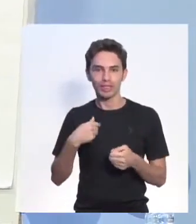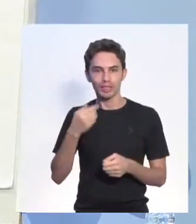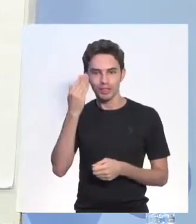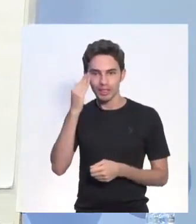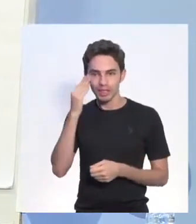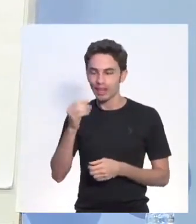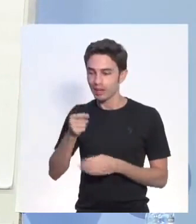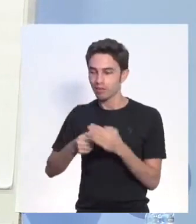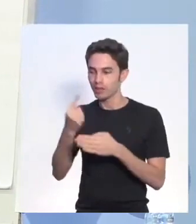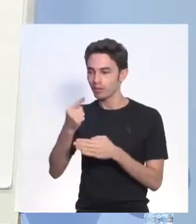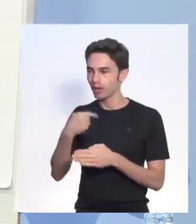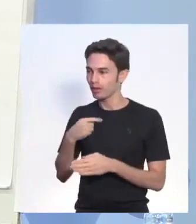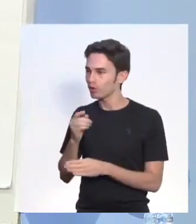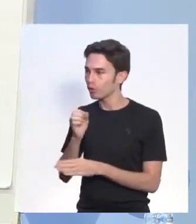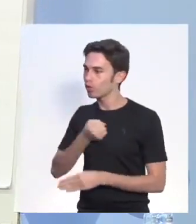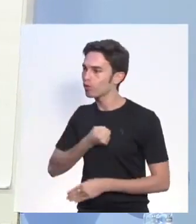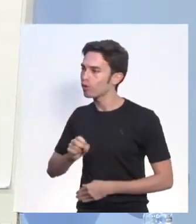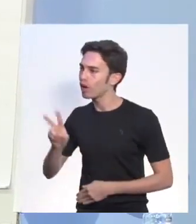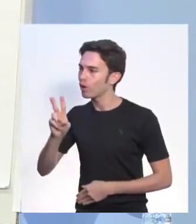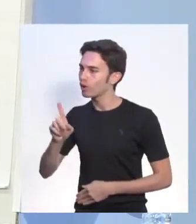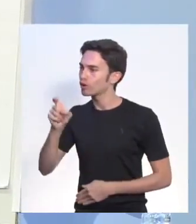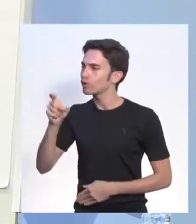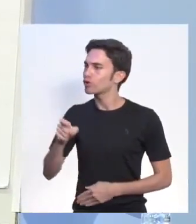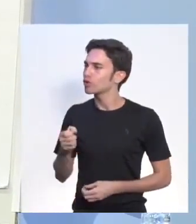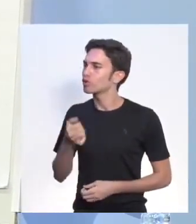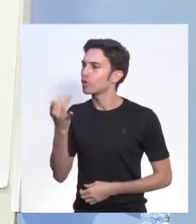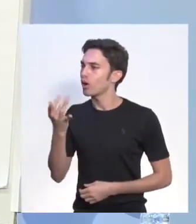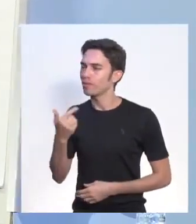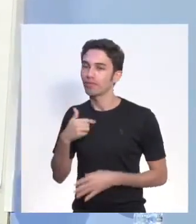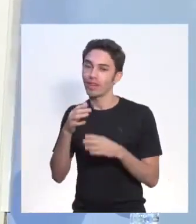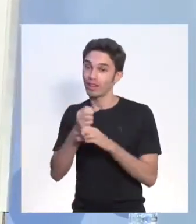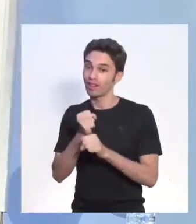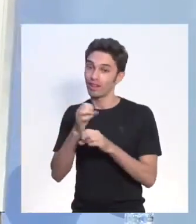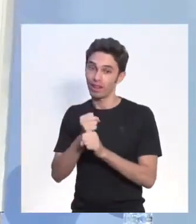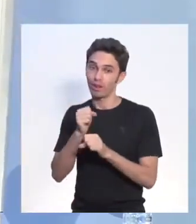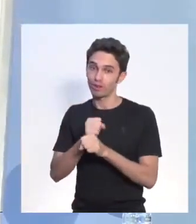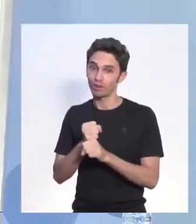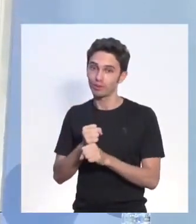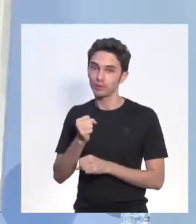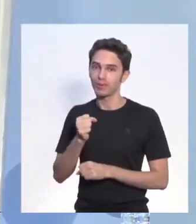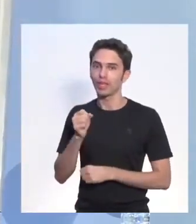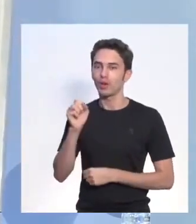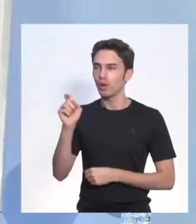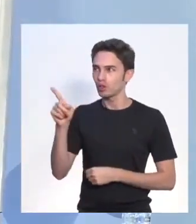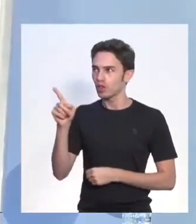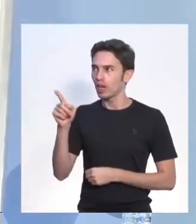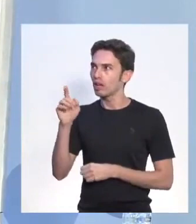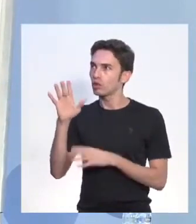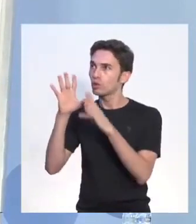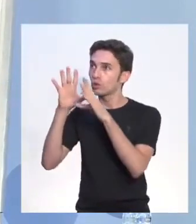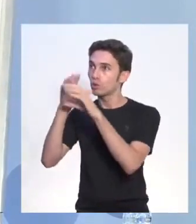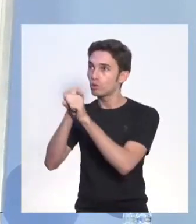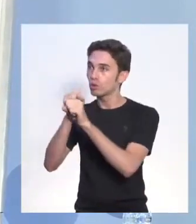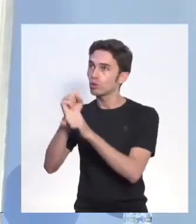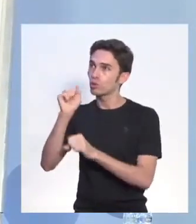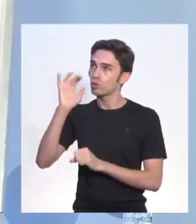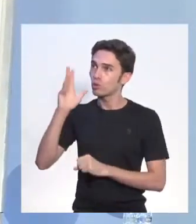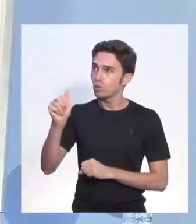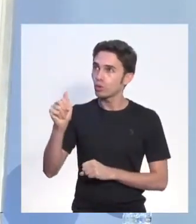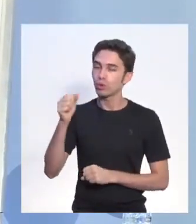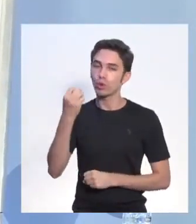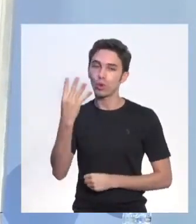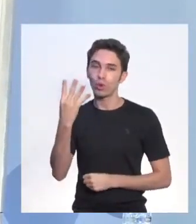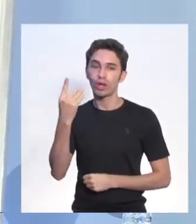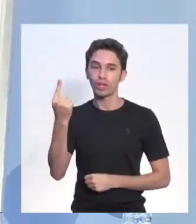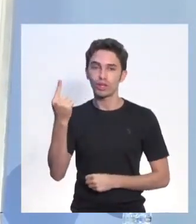x. Claro. Como que eu vou fazer? Fazendo o cálculo. Como, professora? Eu sei que o perímetro é 41. Quem que é o